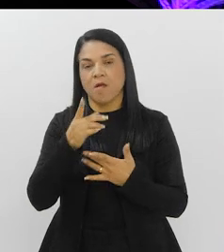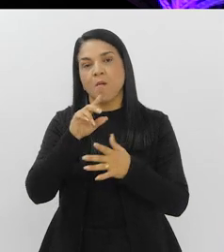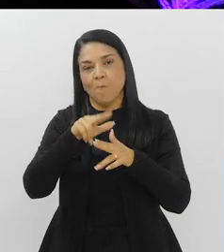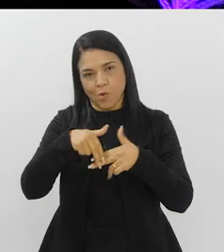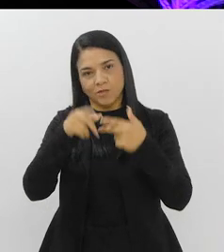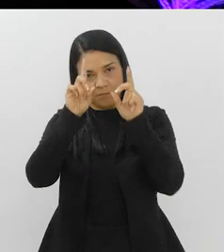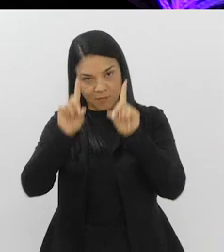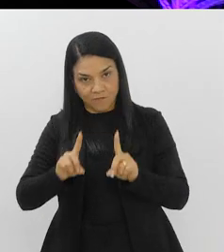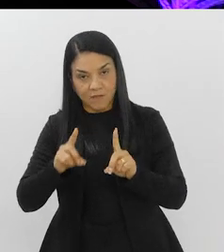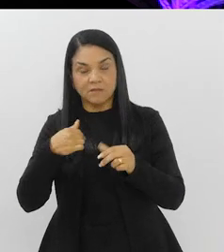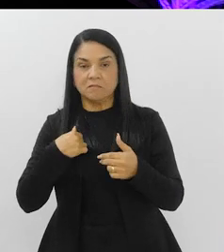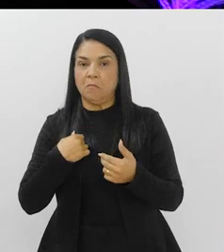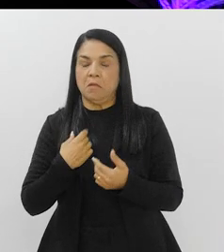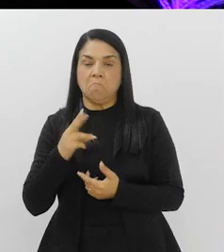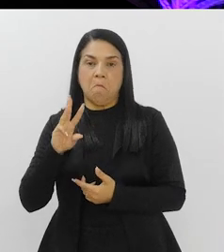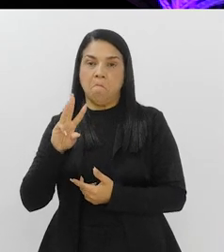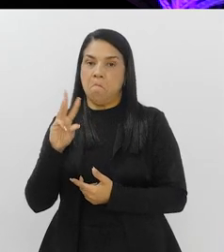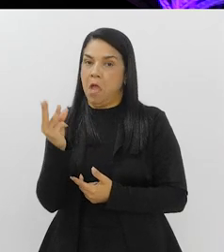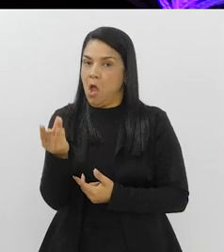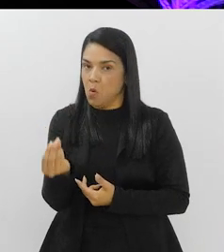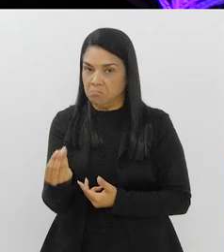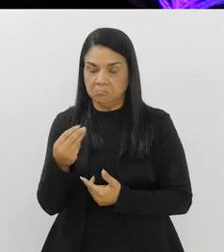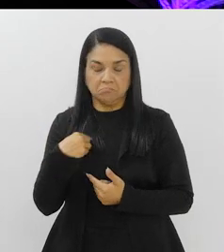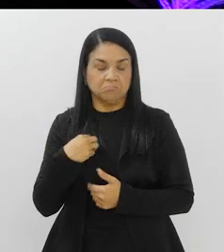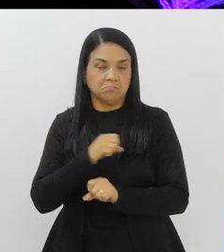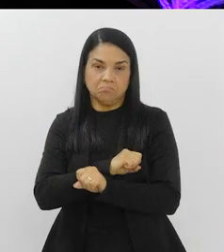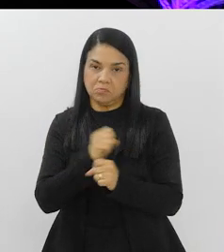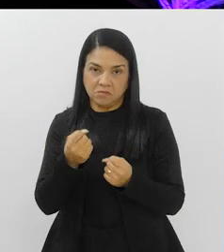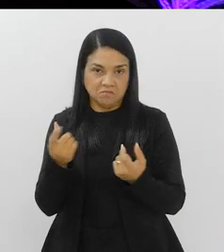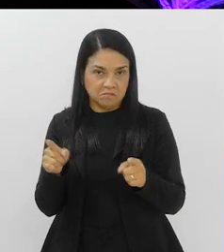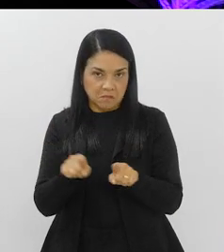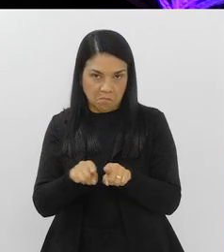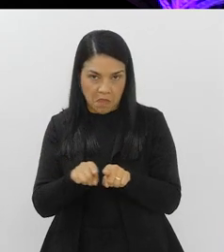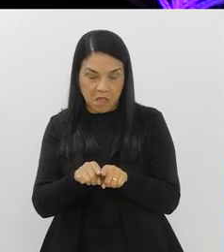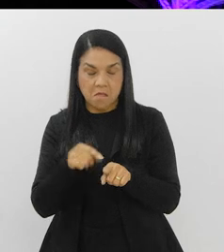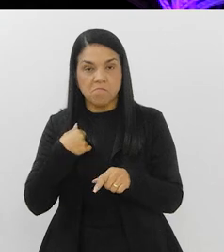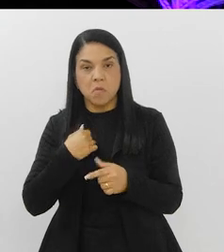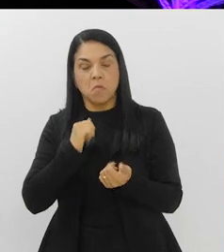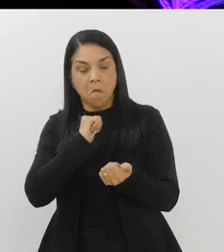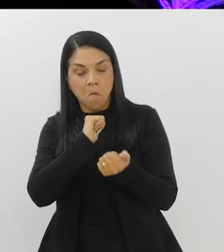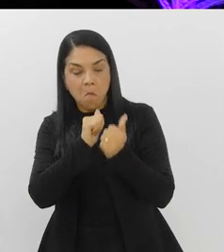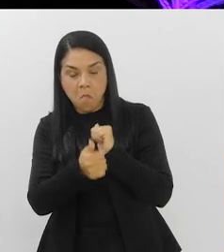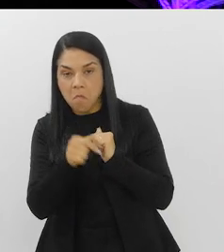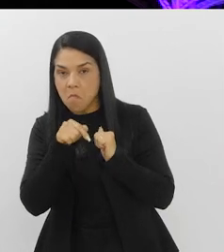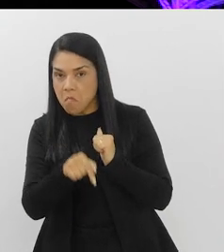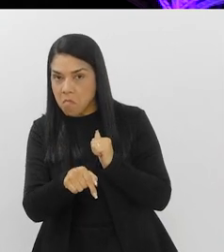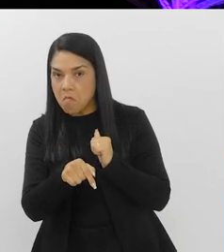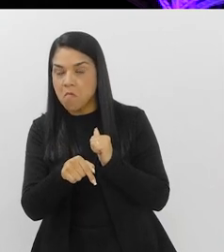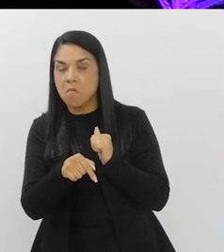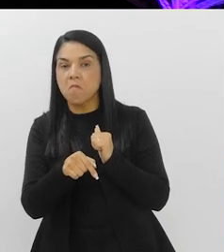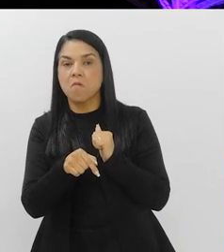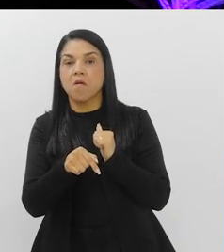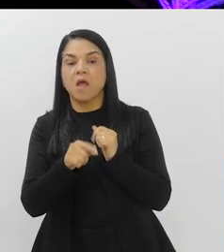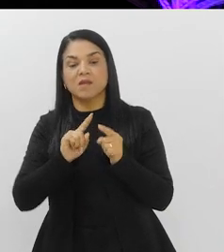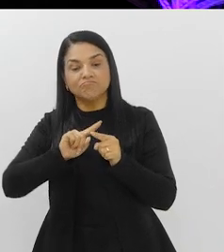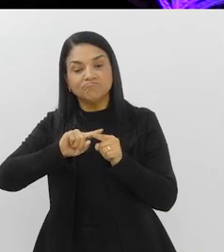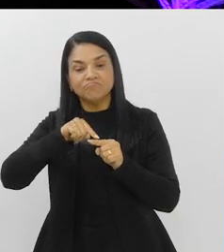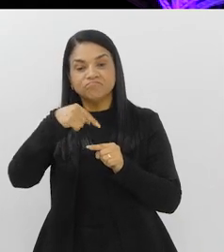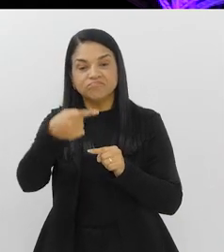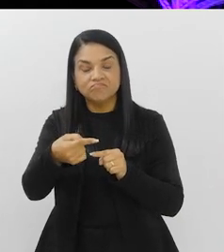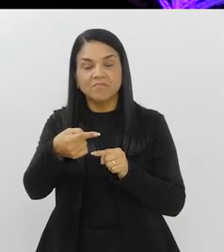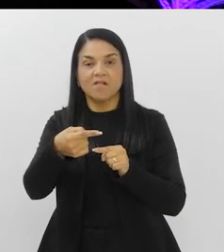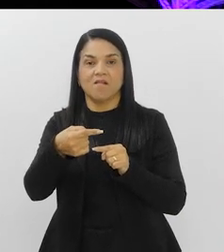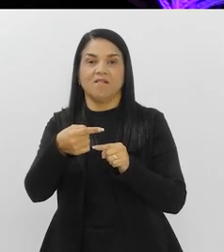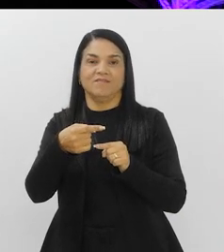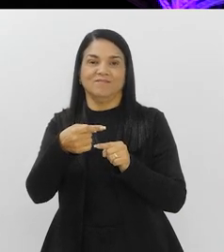deficiência também não tive da nas paralimpíadas porque sempre meu jogo né o jogo de abertura do da primeira rodada era sempre no dia